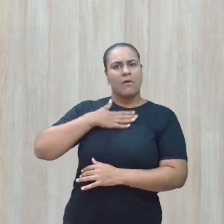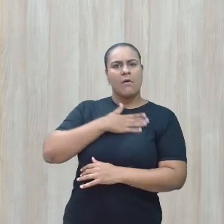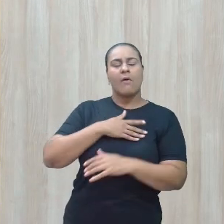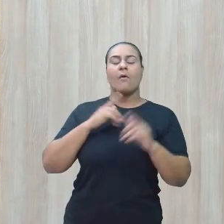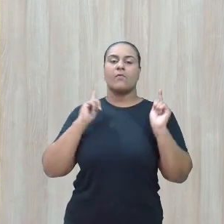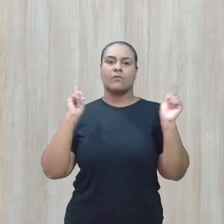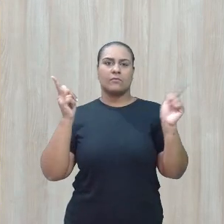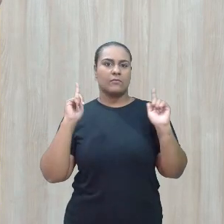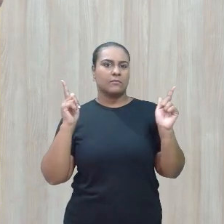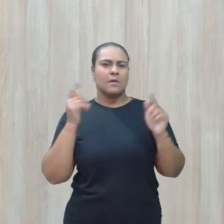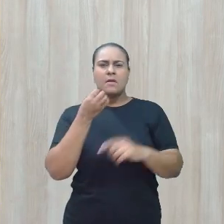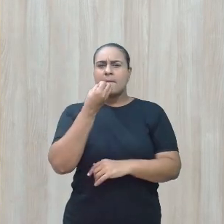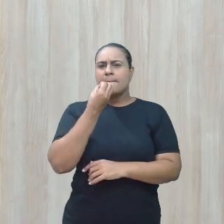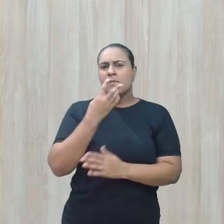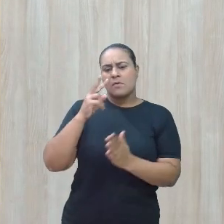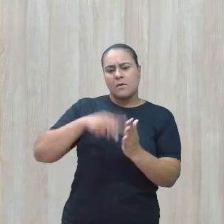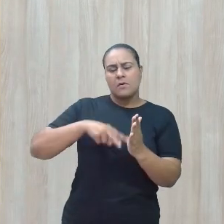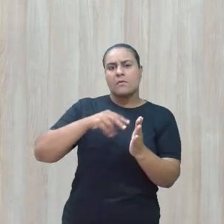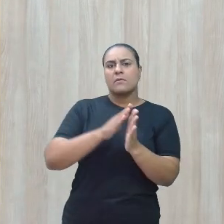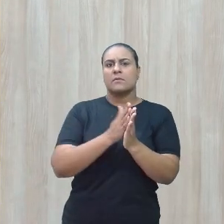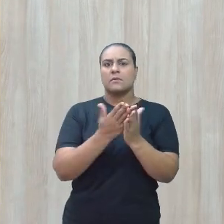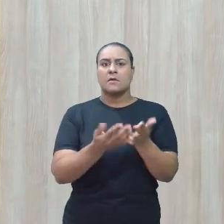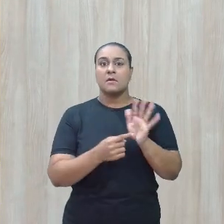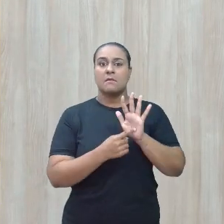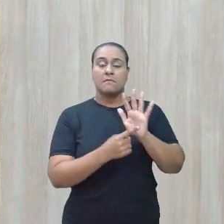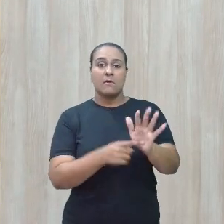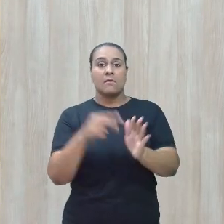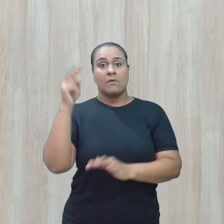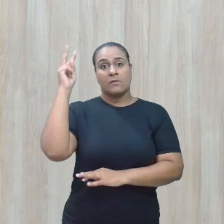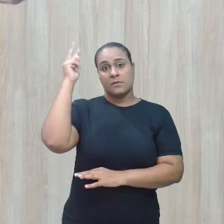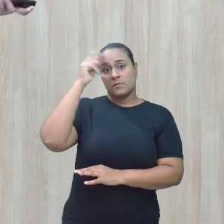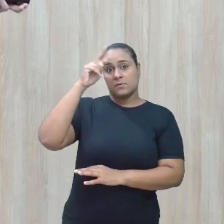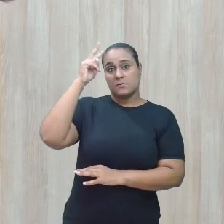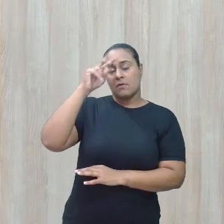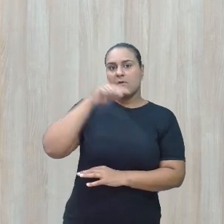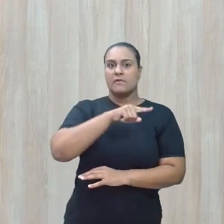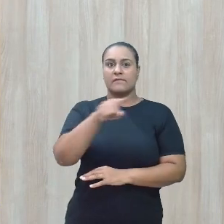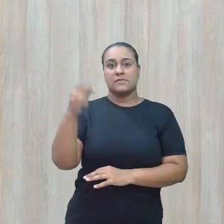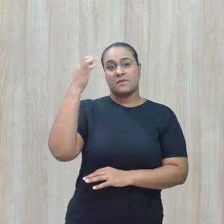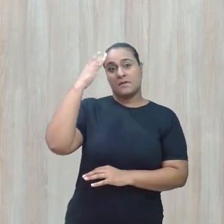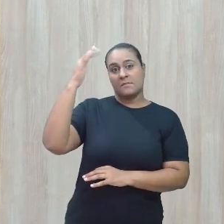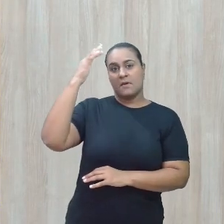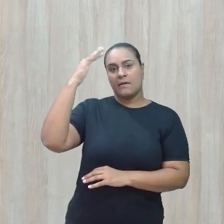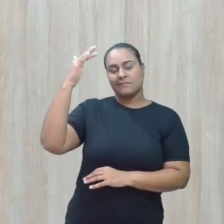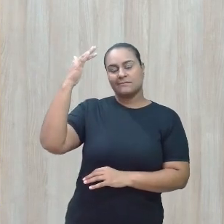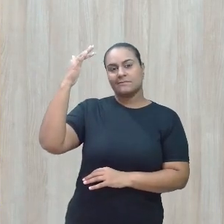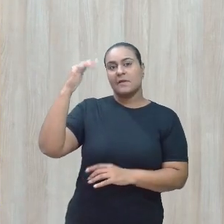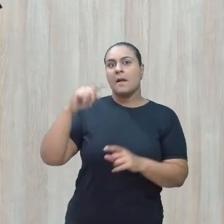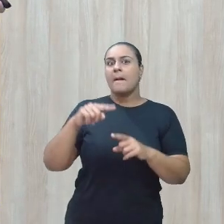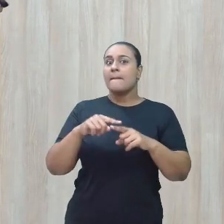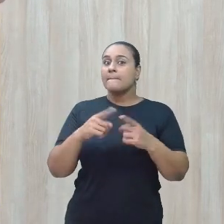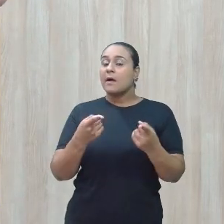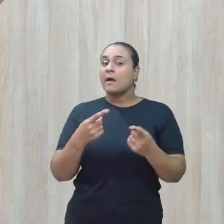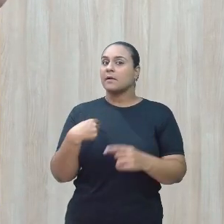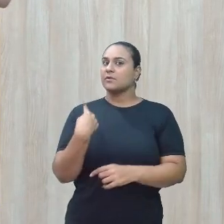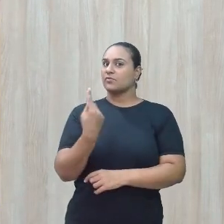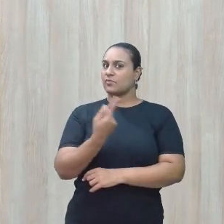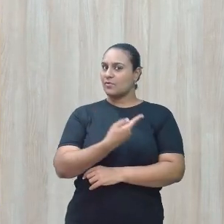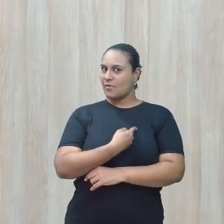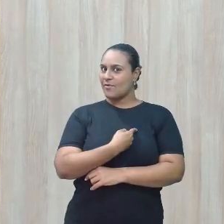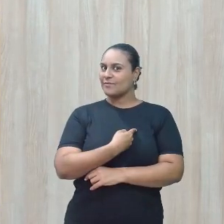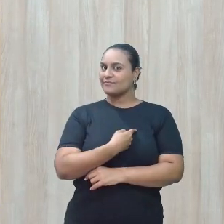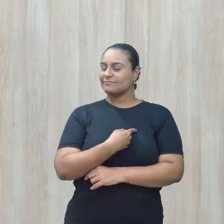bom você ler livros que traga para você histórias, que faça com que você imagine, que você se distraia. Mas no nosso caso, por